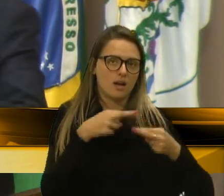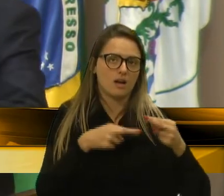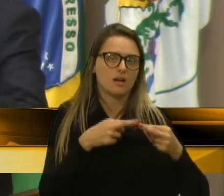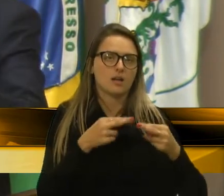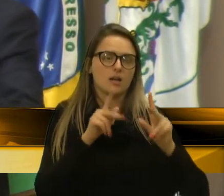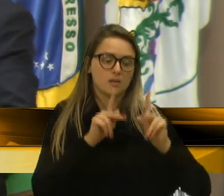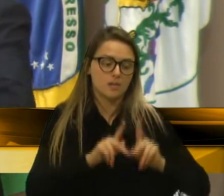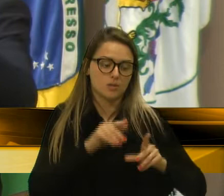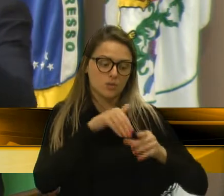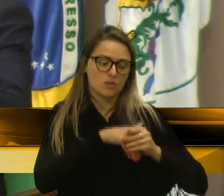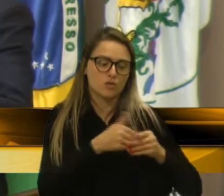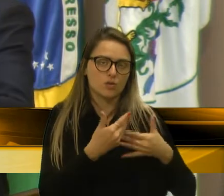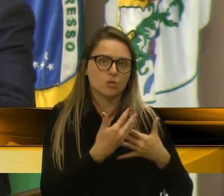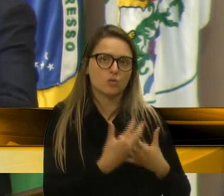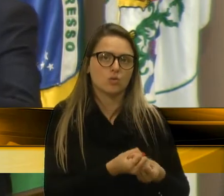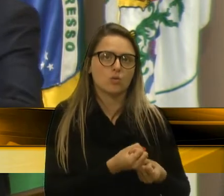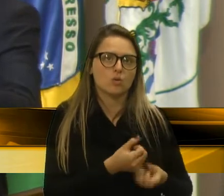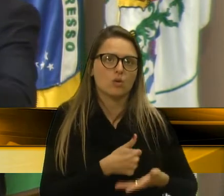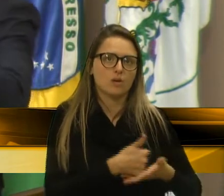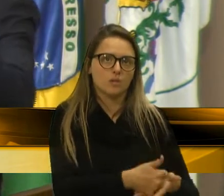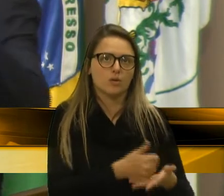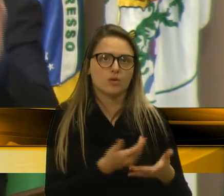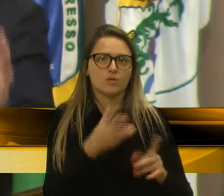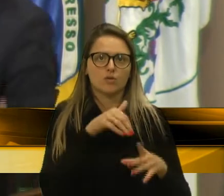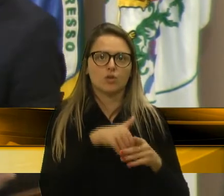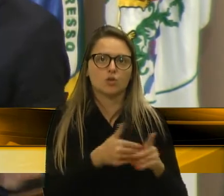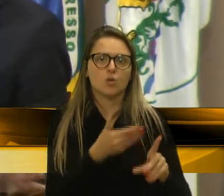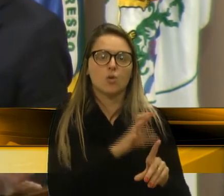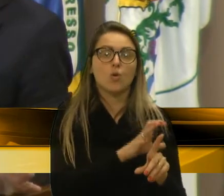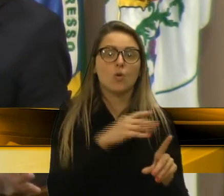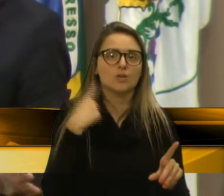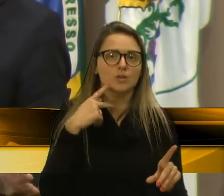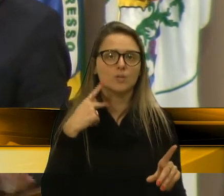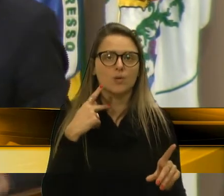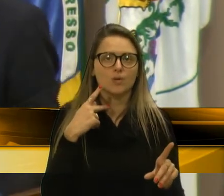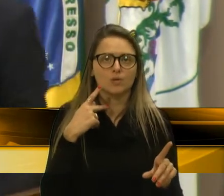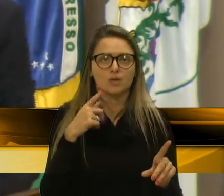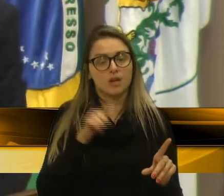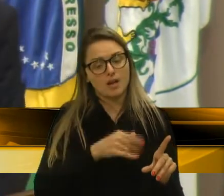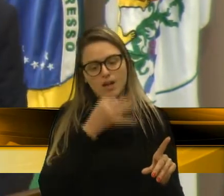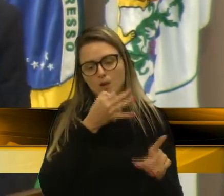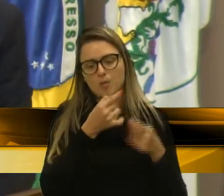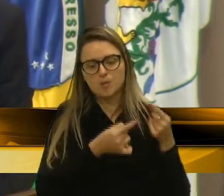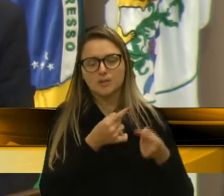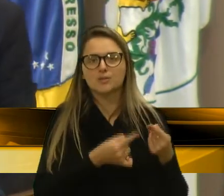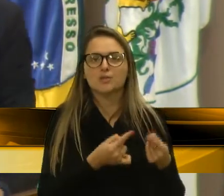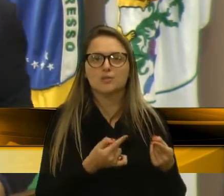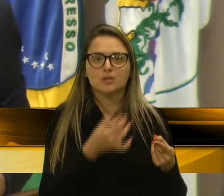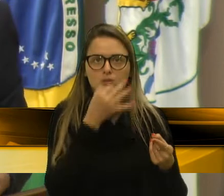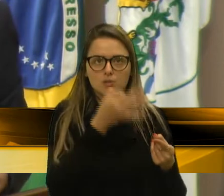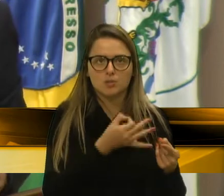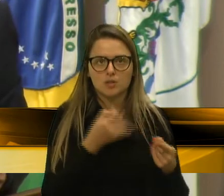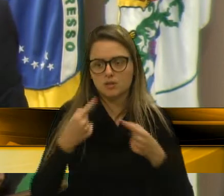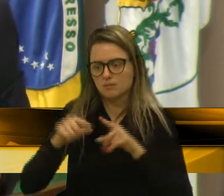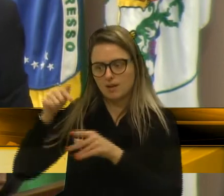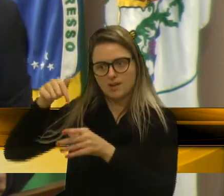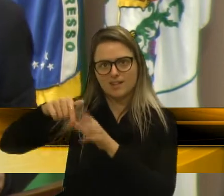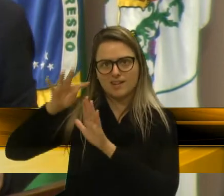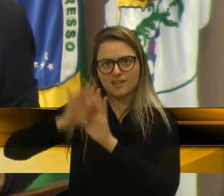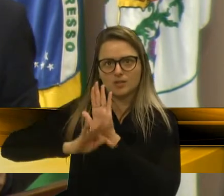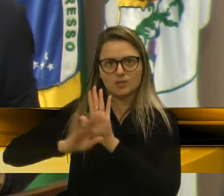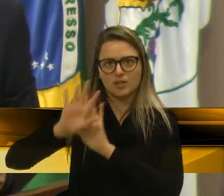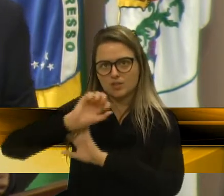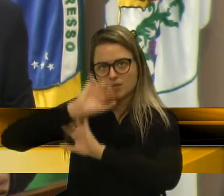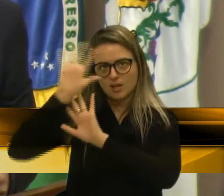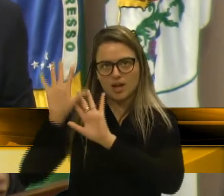favor, votou contra o povo. Mas isso é uma questão de debate de opinião. Mas agora aqui, está claro, não há dúvida